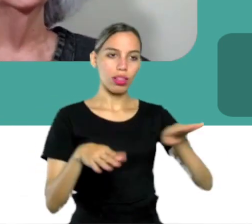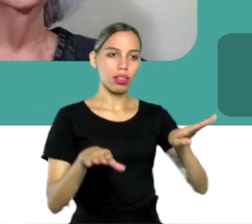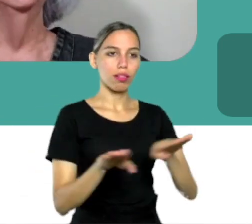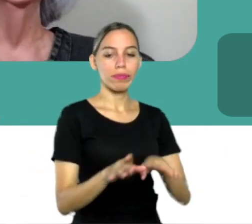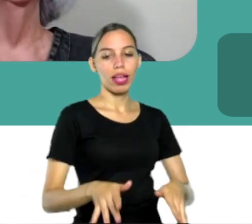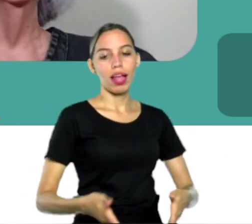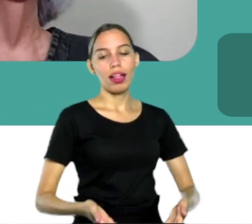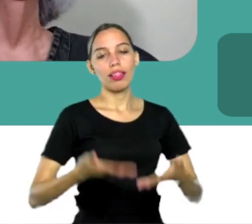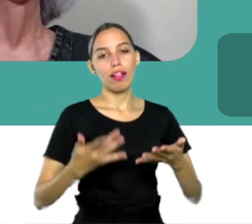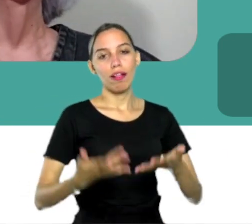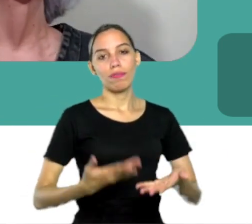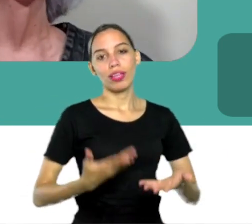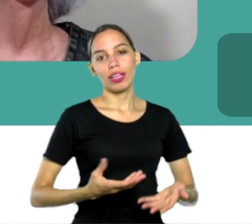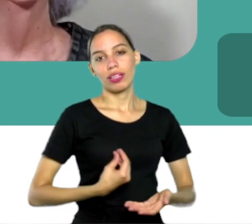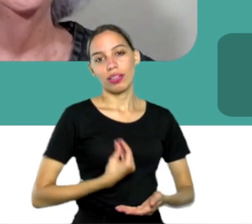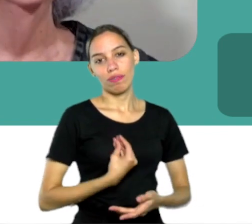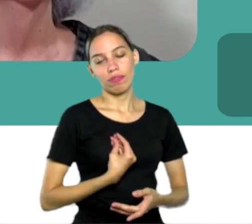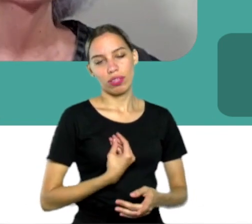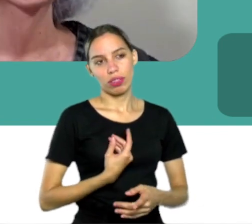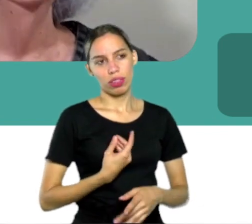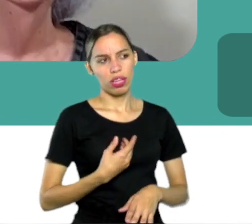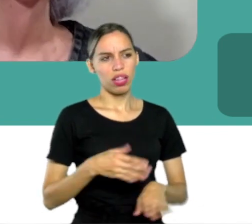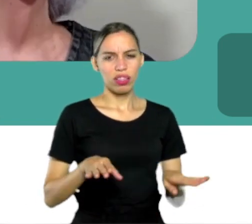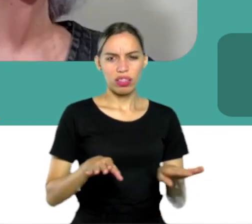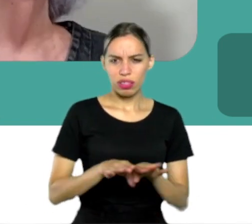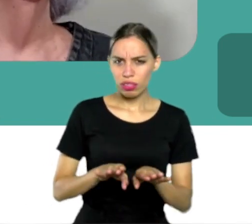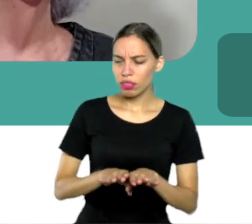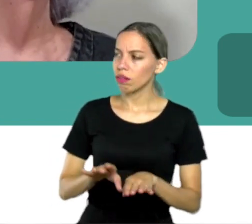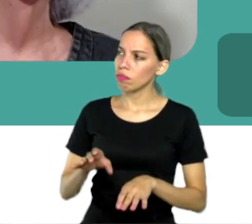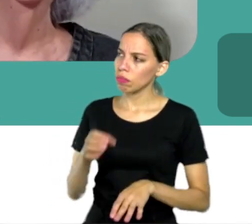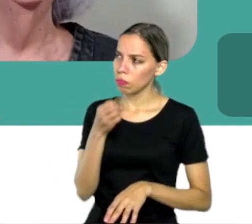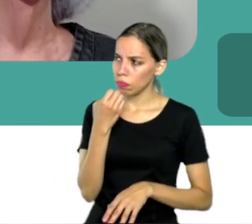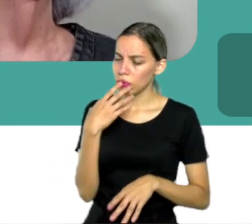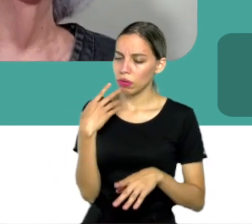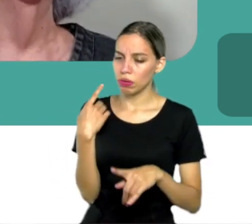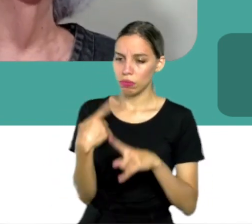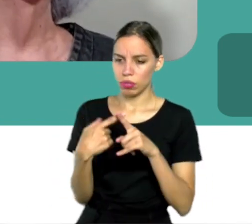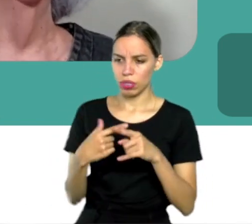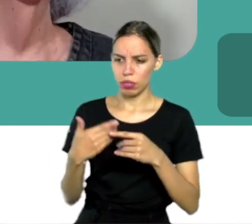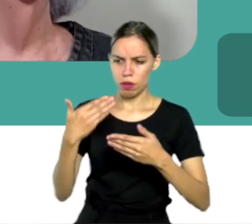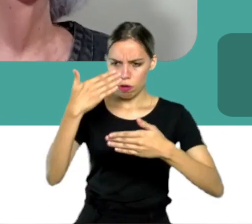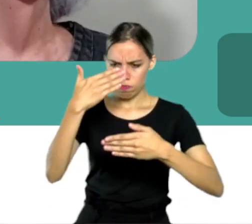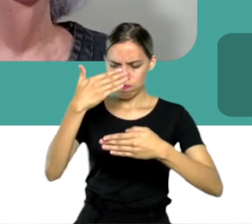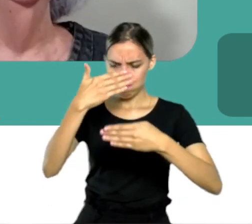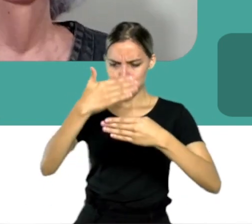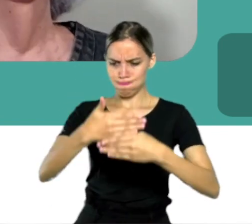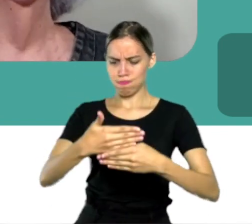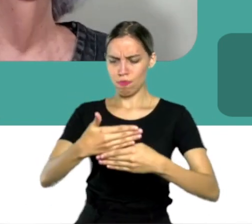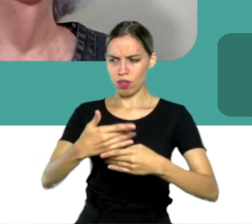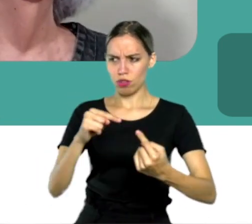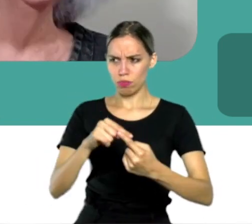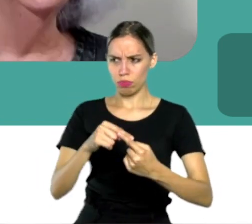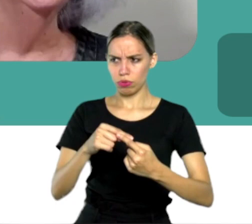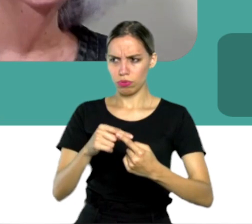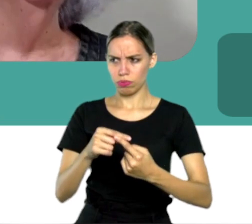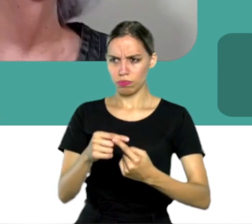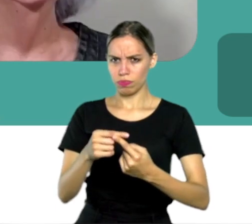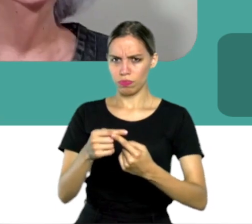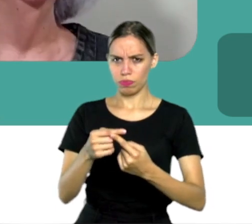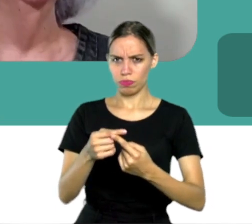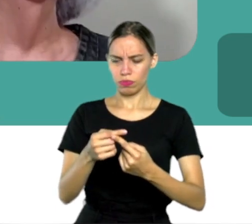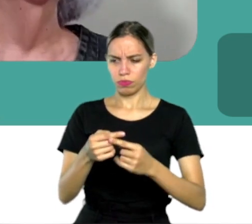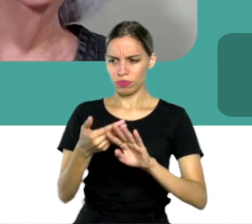muros, que nós não precisamos viver tão cercados, né? Se a gente for uma comunidade mais harmônica, vai fazer bem para o mundo, para